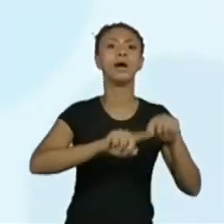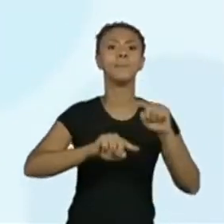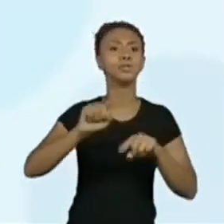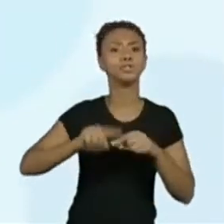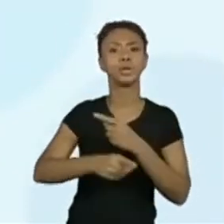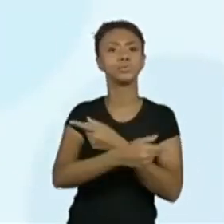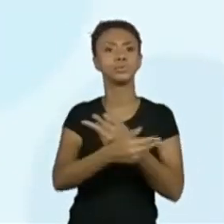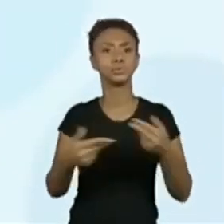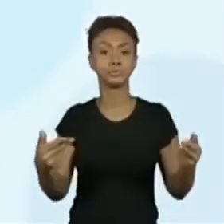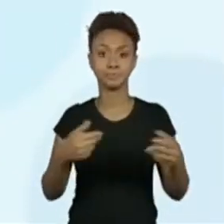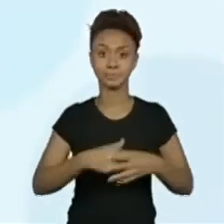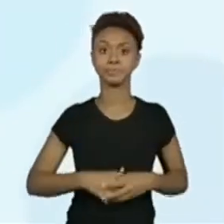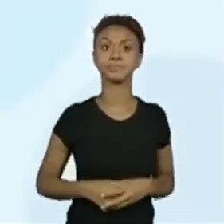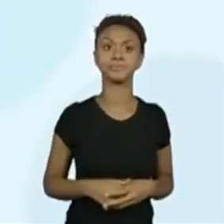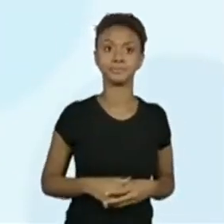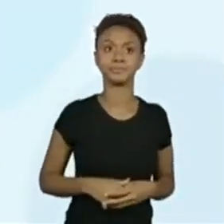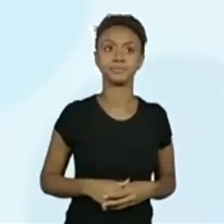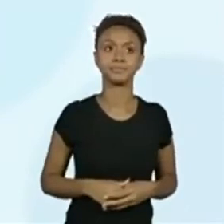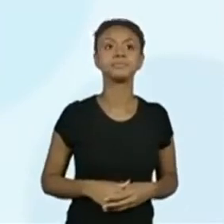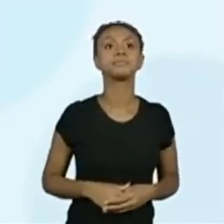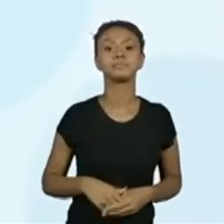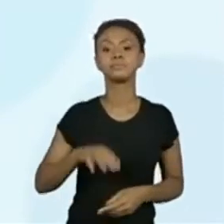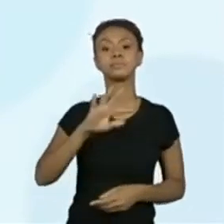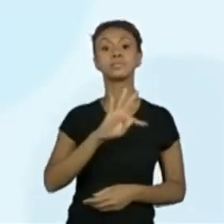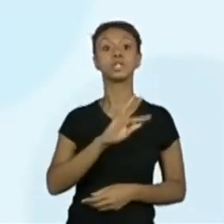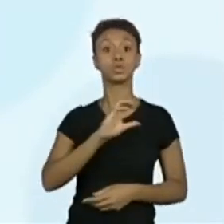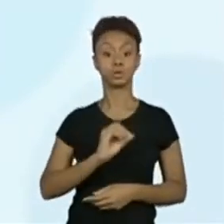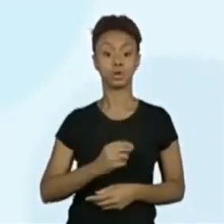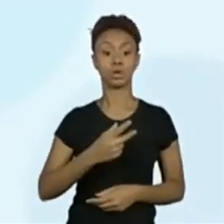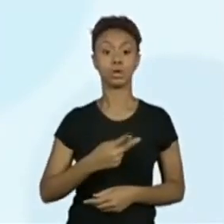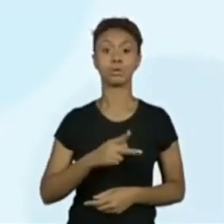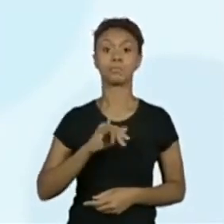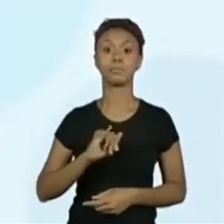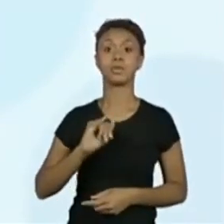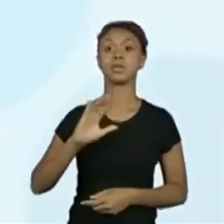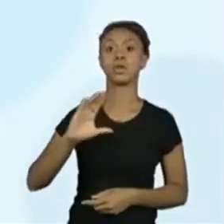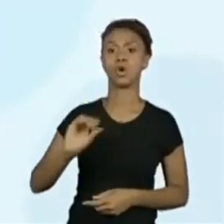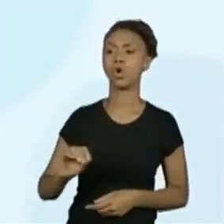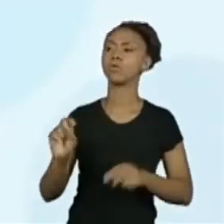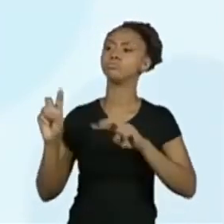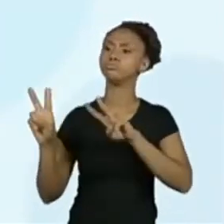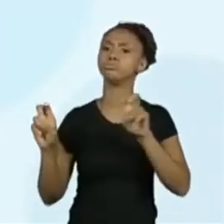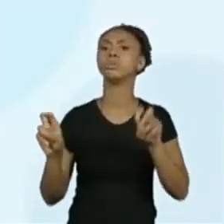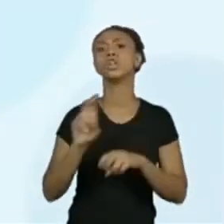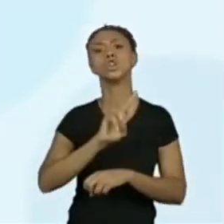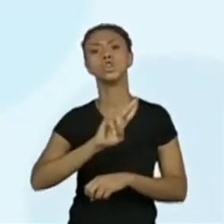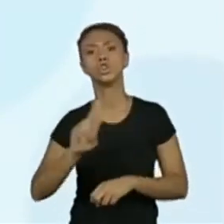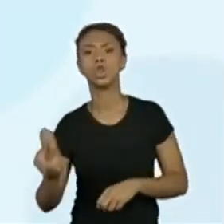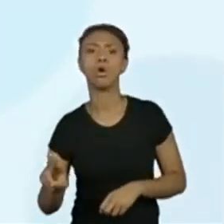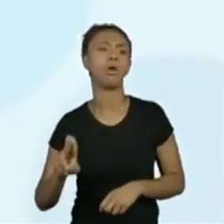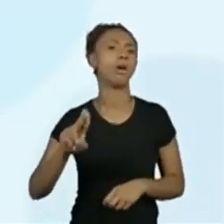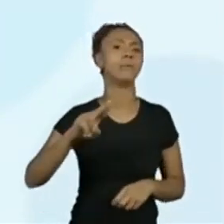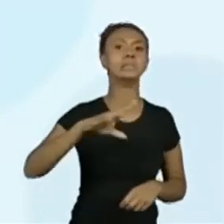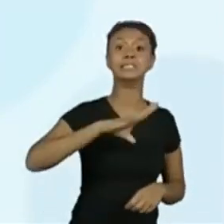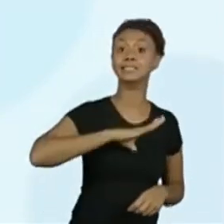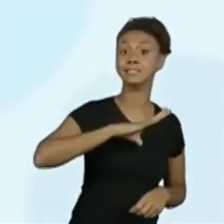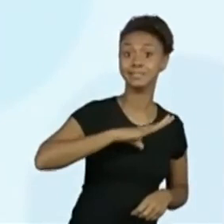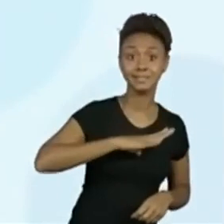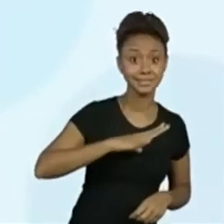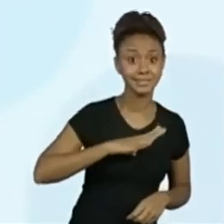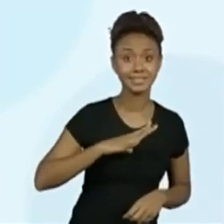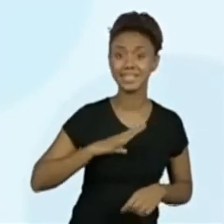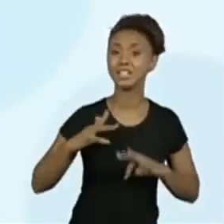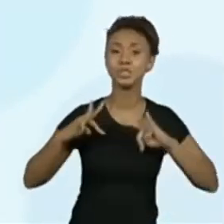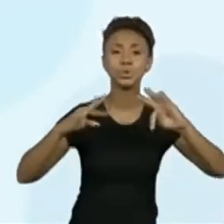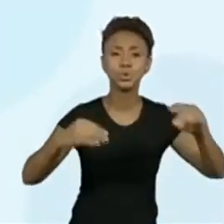Esses tópicos são aquelas que a gente vai colocar, né? Como a professora Kelly já falou. Nome, cidade, fruto. E vocês podem colocar